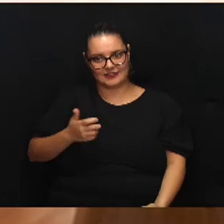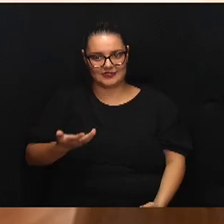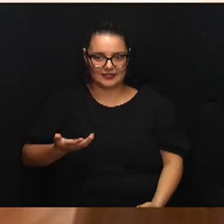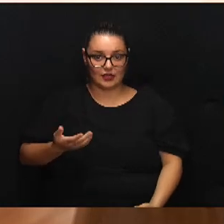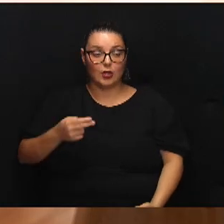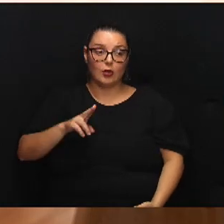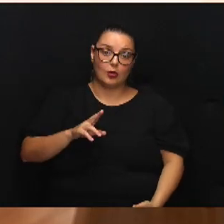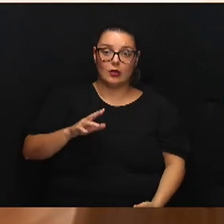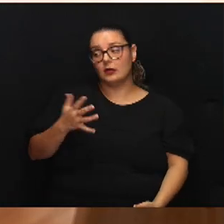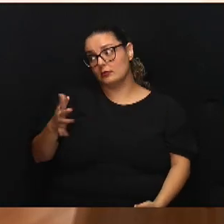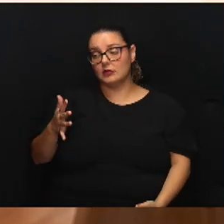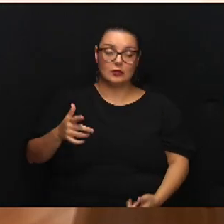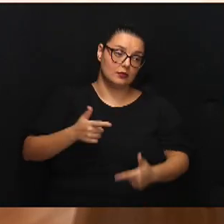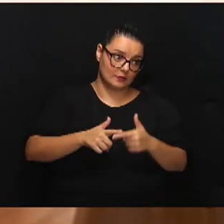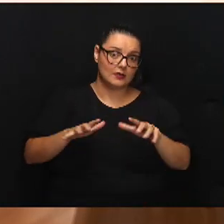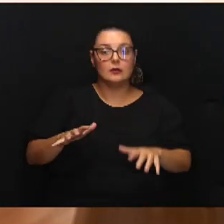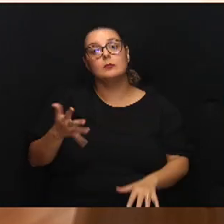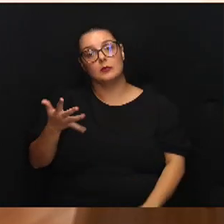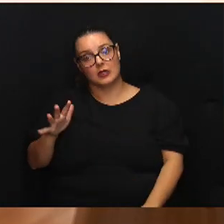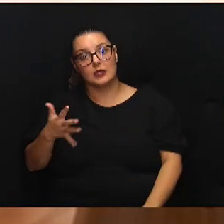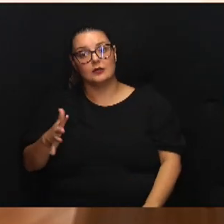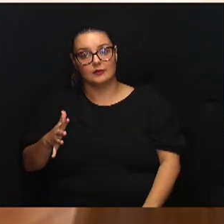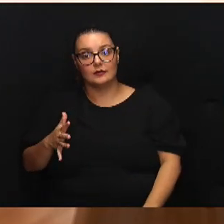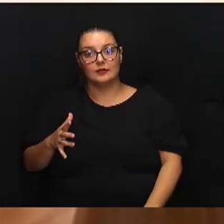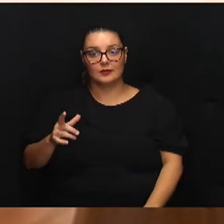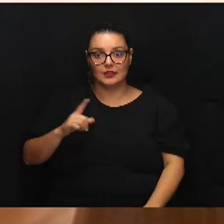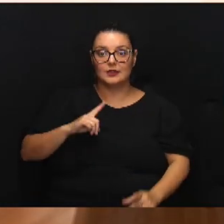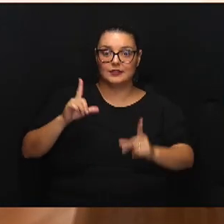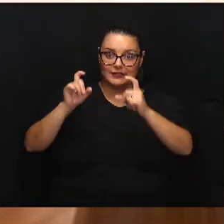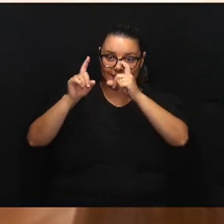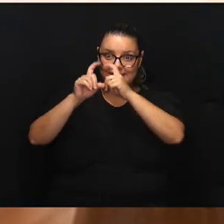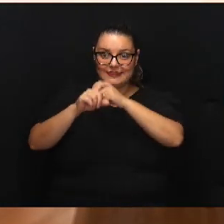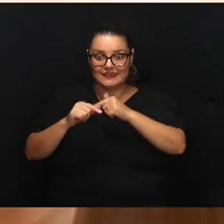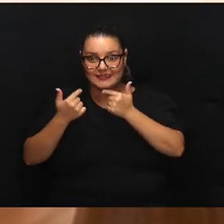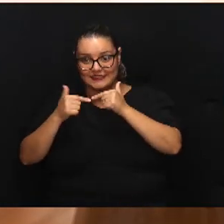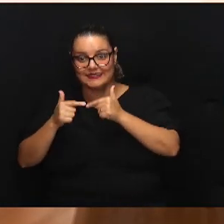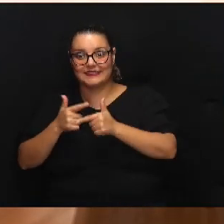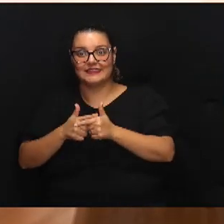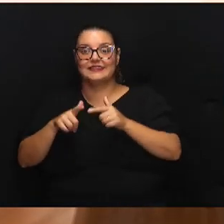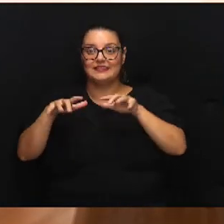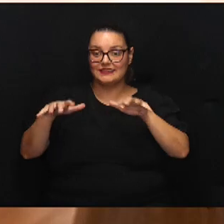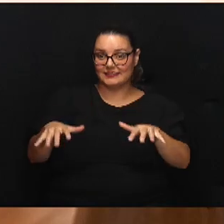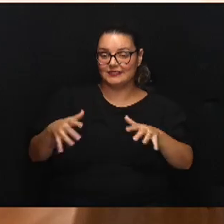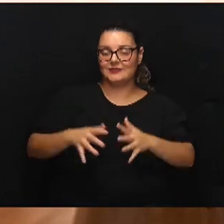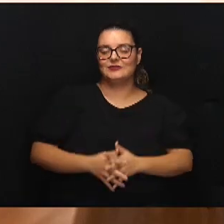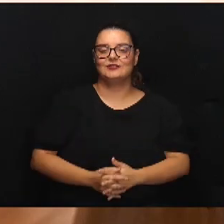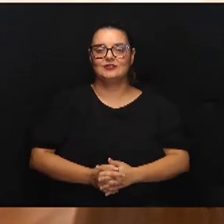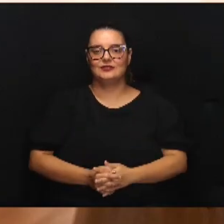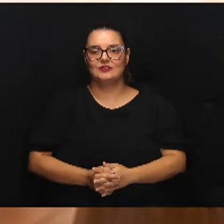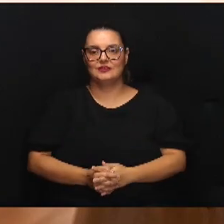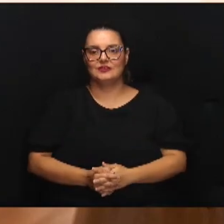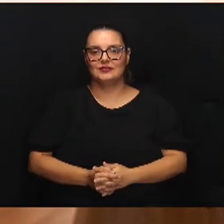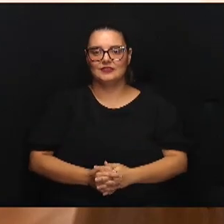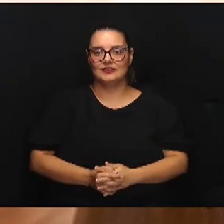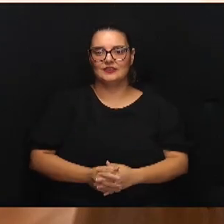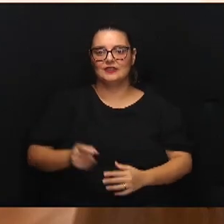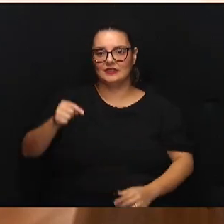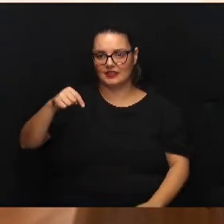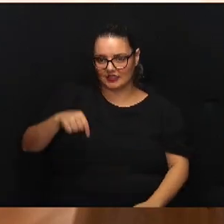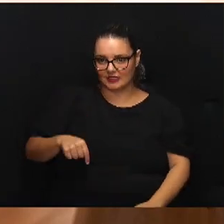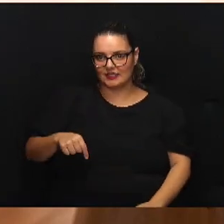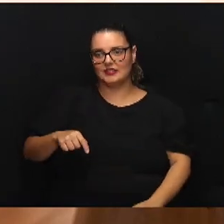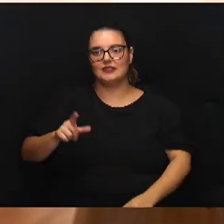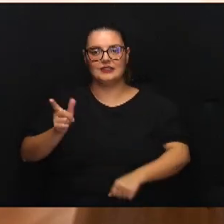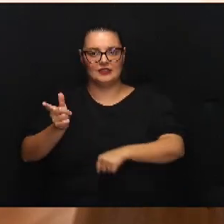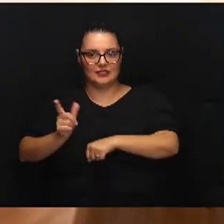Ou você divide? Mais ou menos. Eu tenho ainda uma dificuldade para dividir. Então, aqui na TEA, né, na